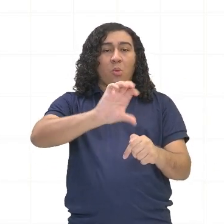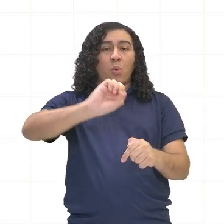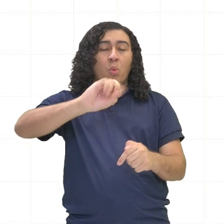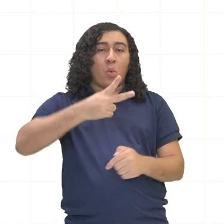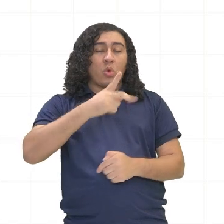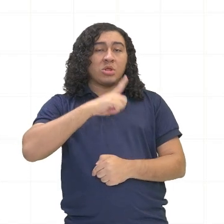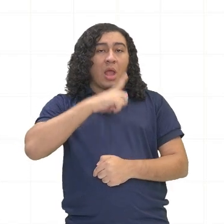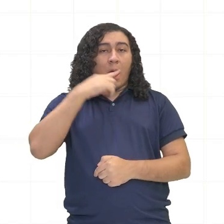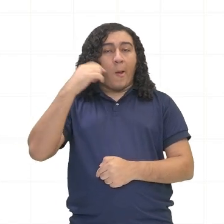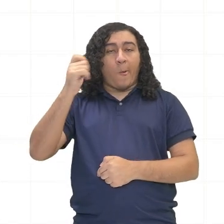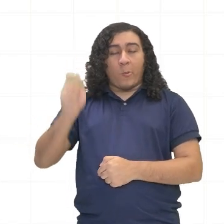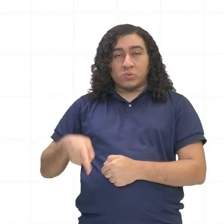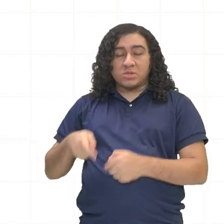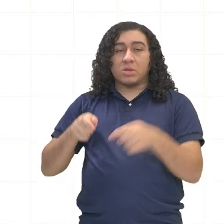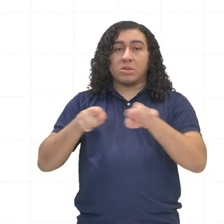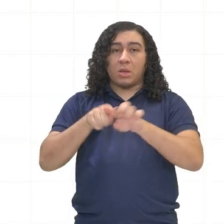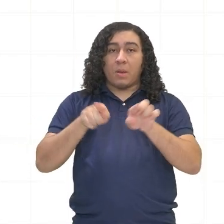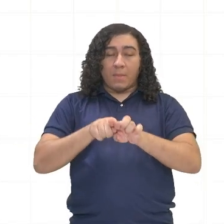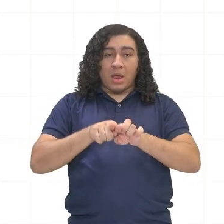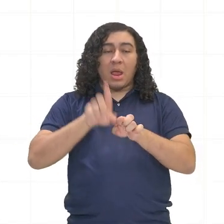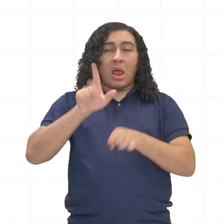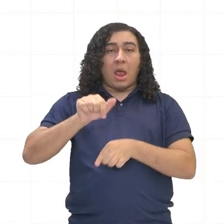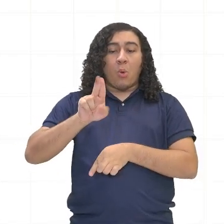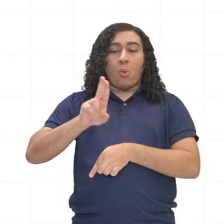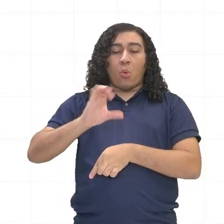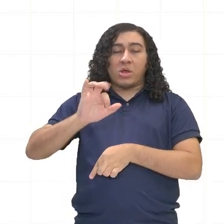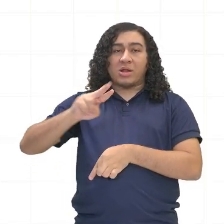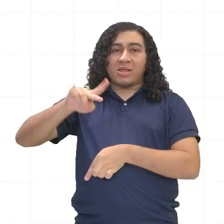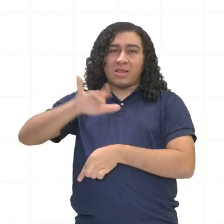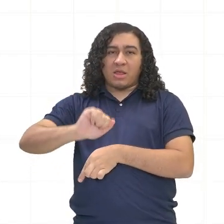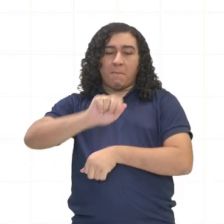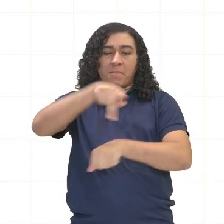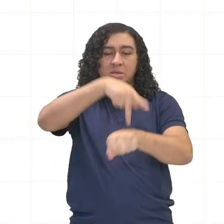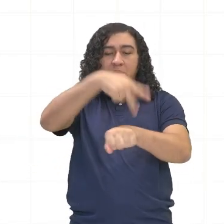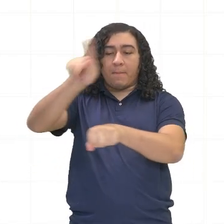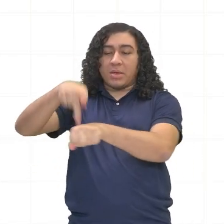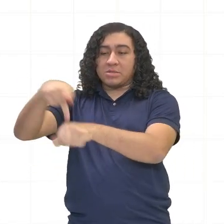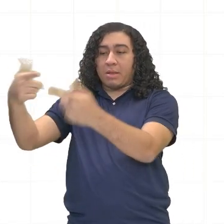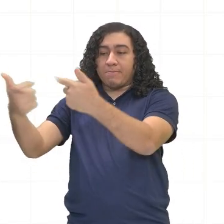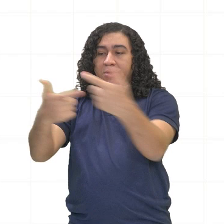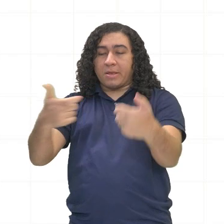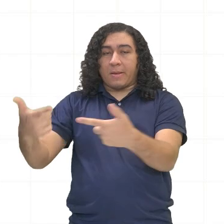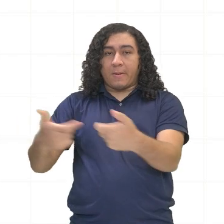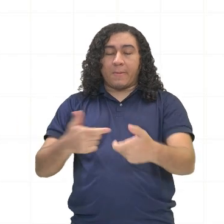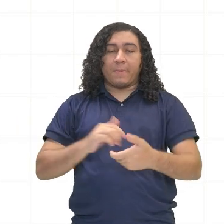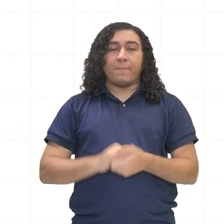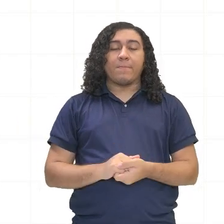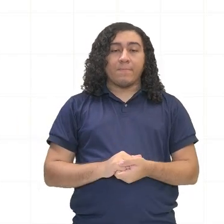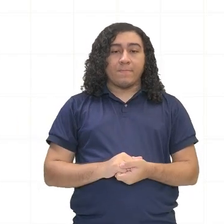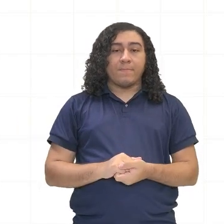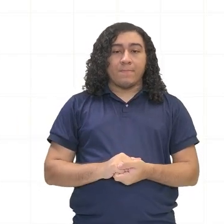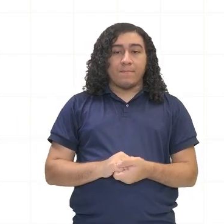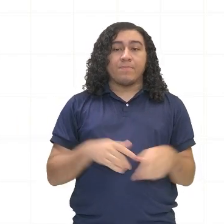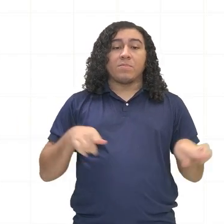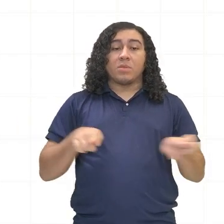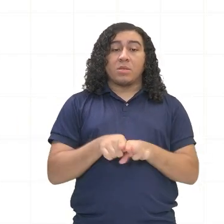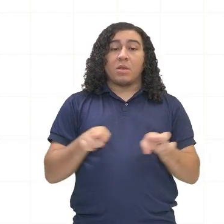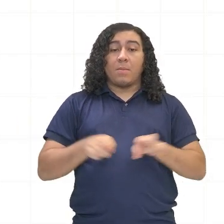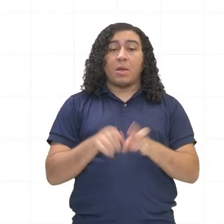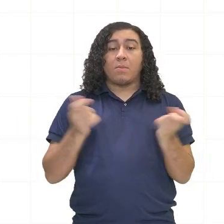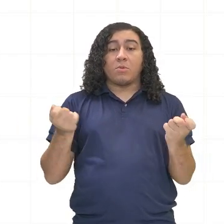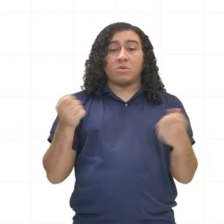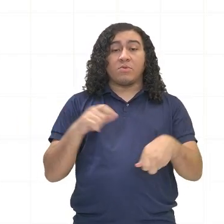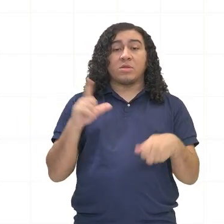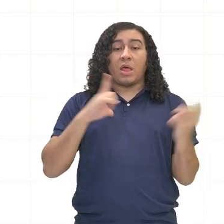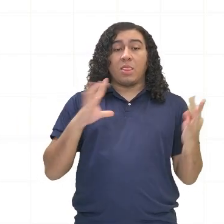Ucrânia. Podemos também, através da tecnologia, assistir às aulas ao vivo em